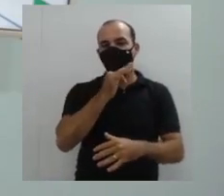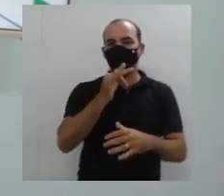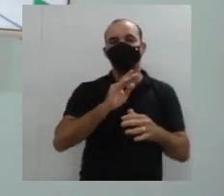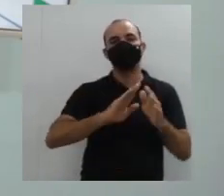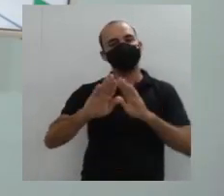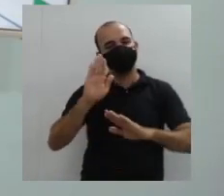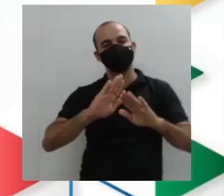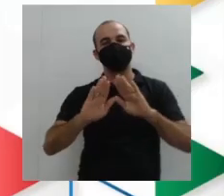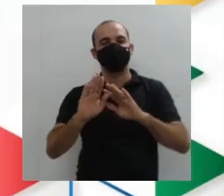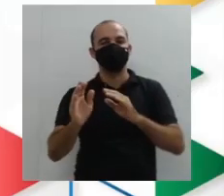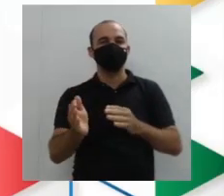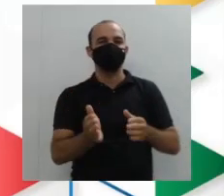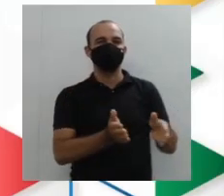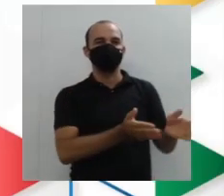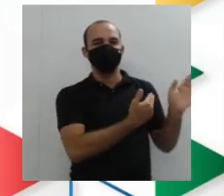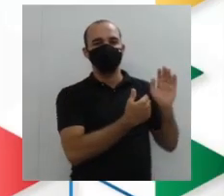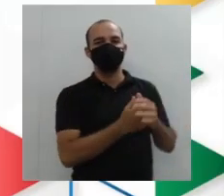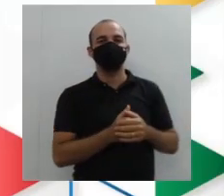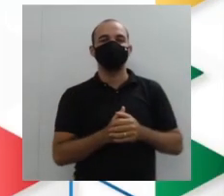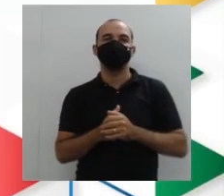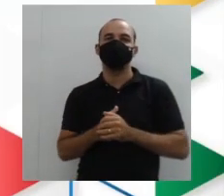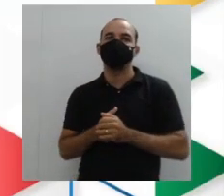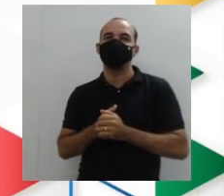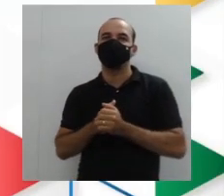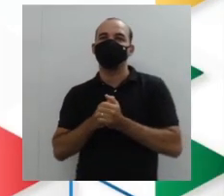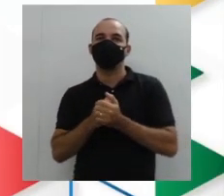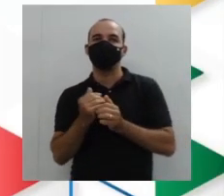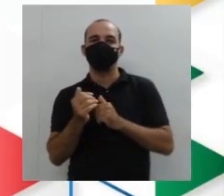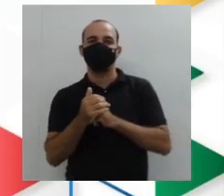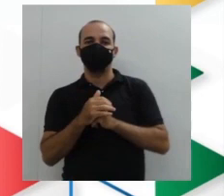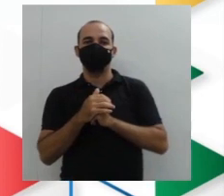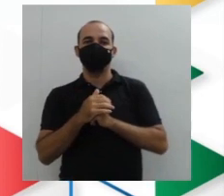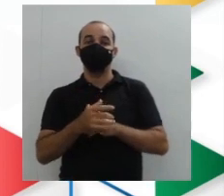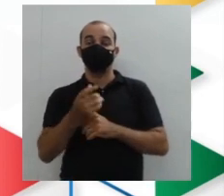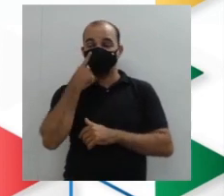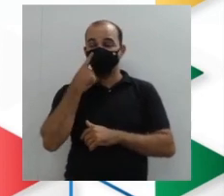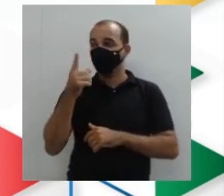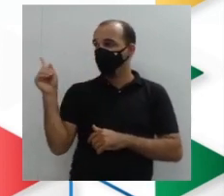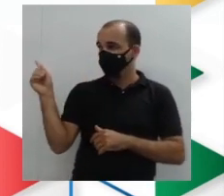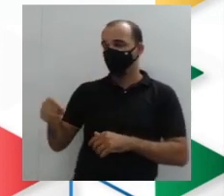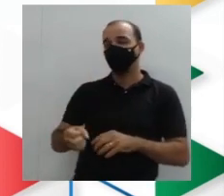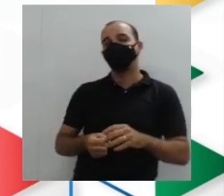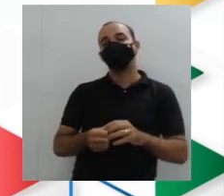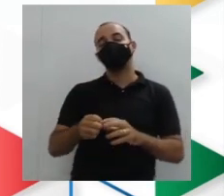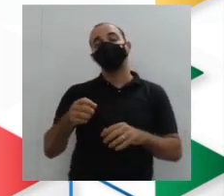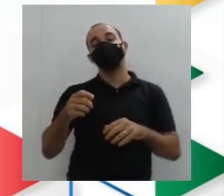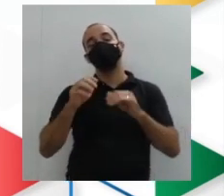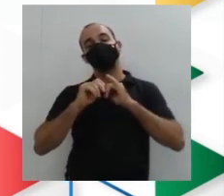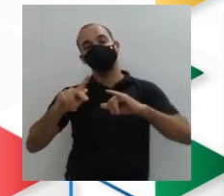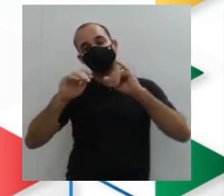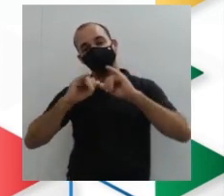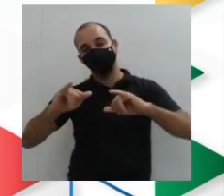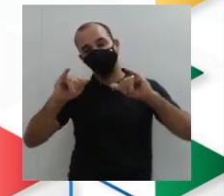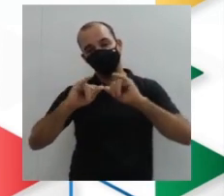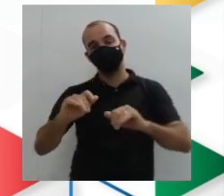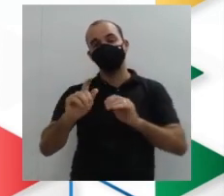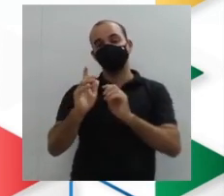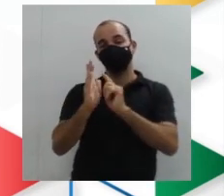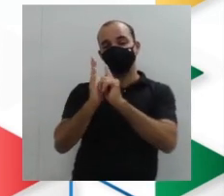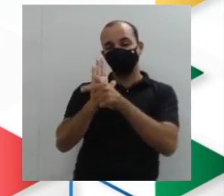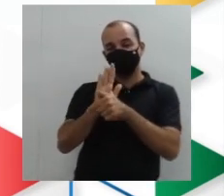tela, trago para vocês características da propaganda. Nós já sabemos que é um